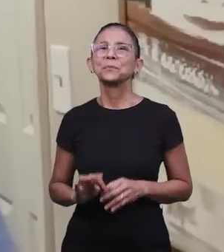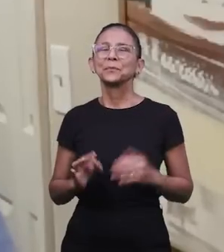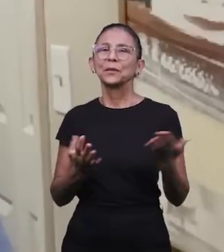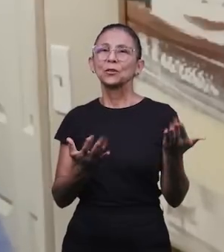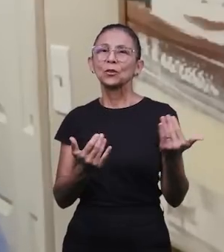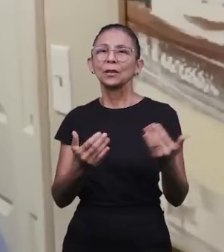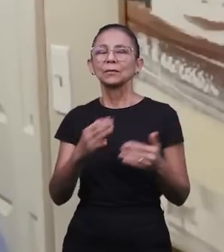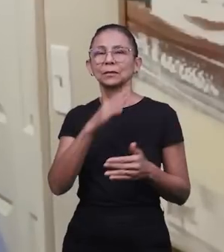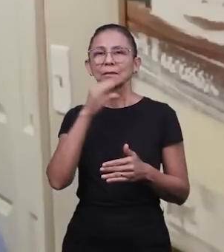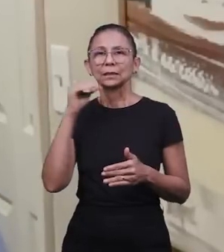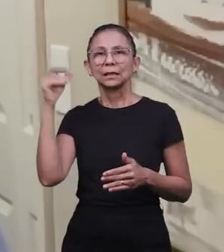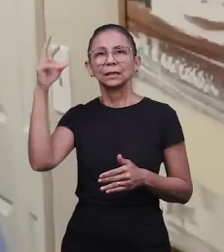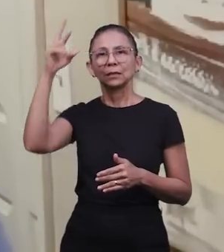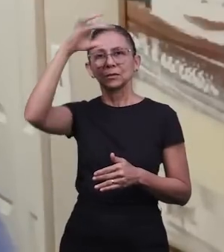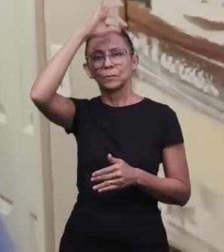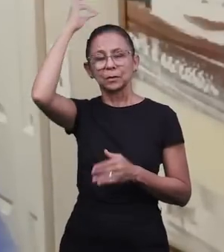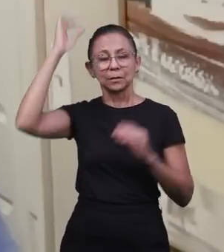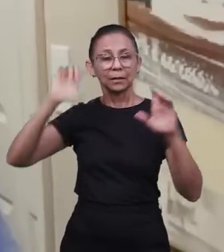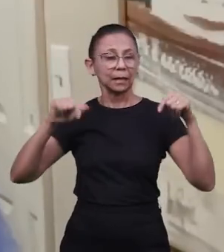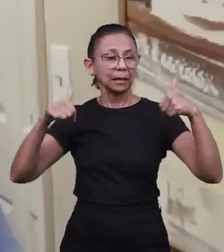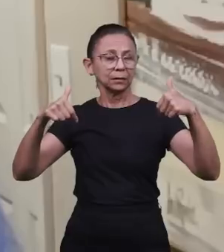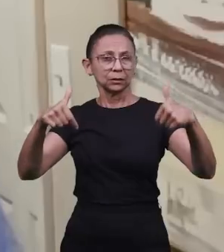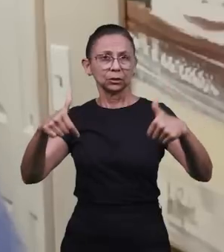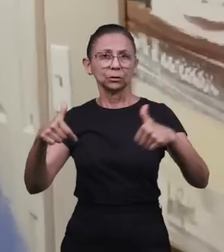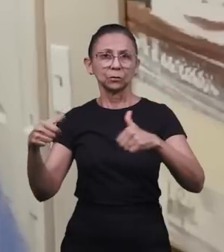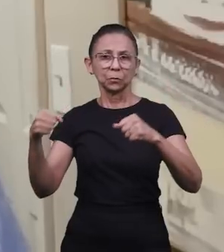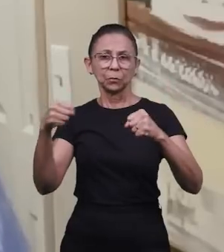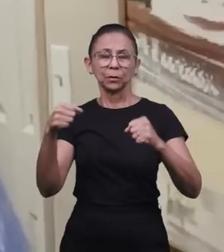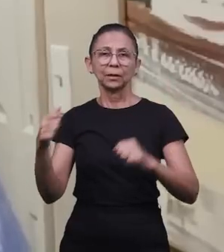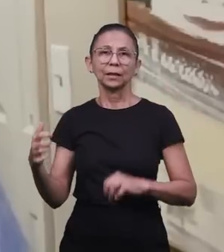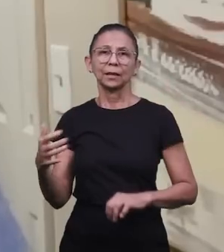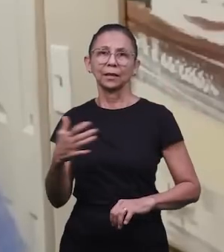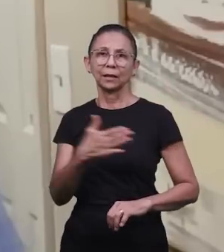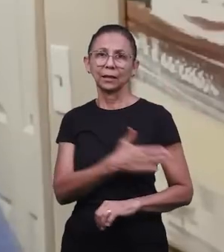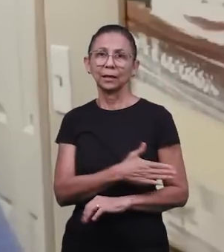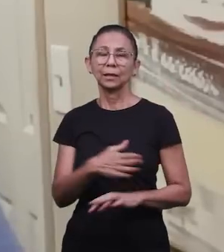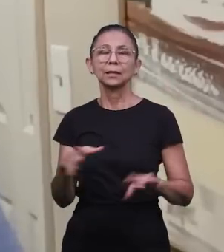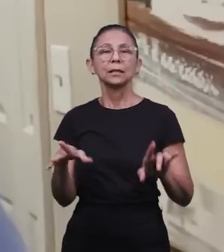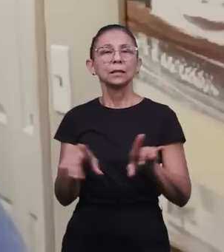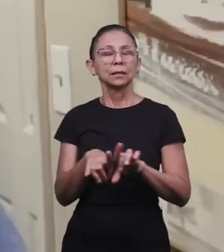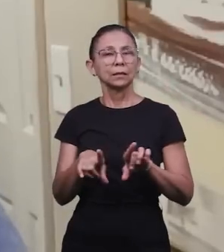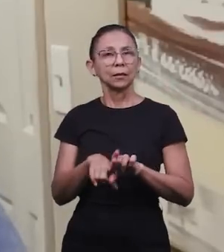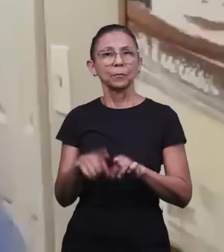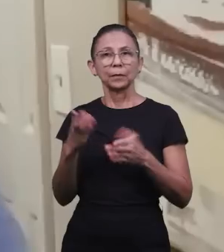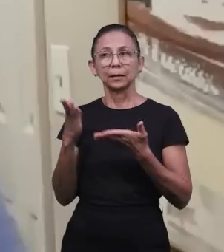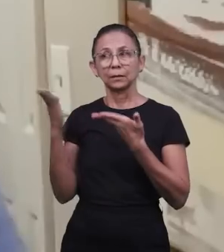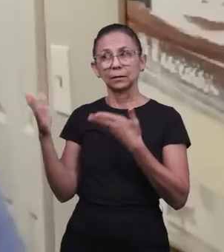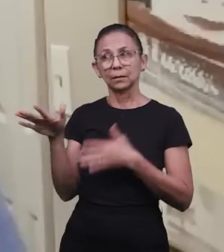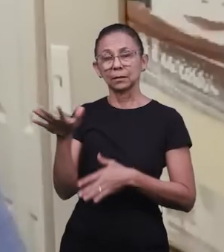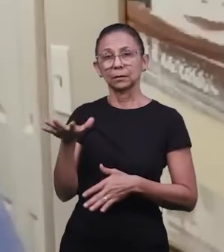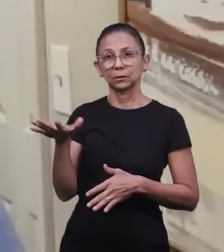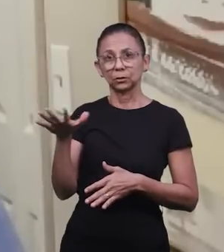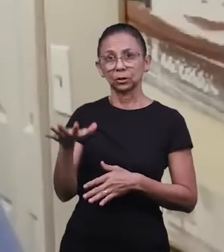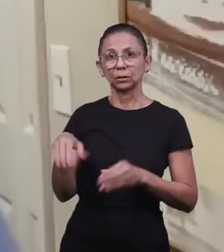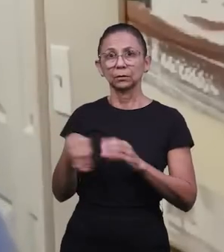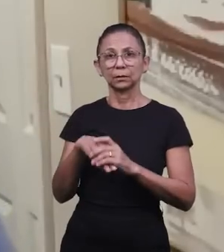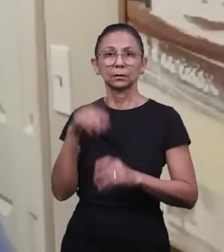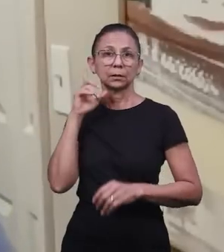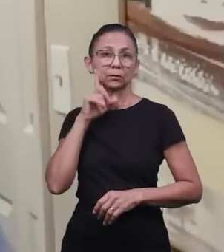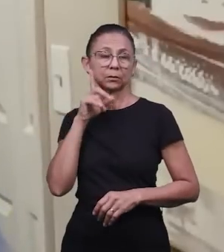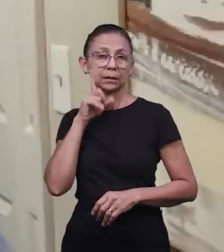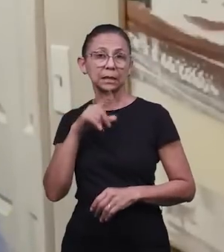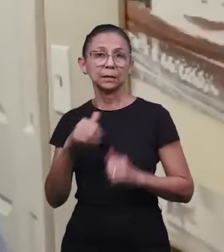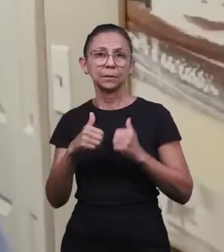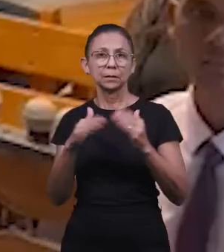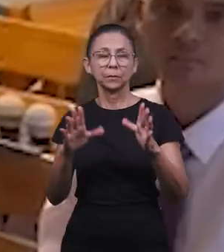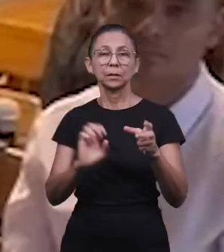de jovens e adolescentes. Glórias a Deus! Na ICM de Danbury, no estado de Connecticut, o seminário de principiantes foi